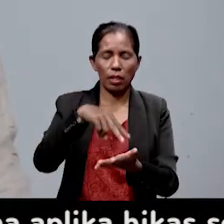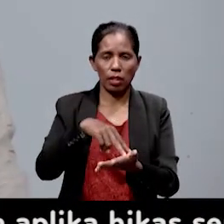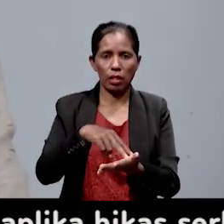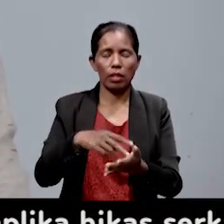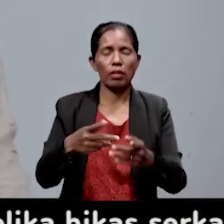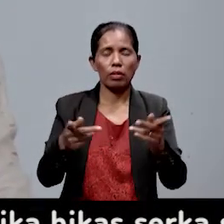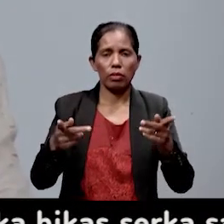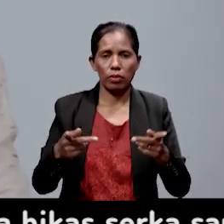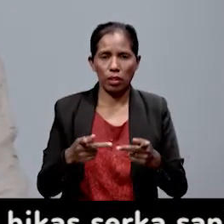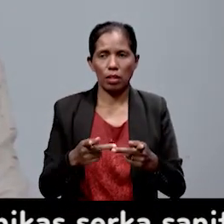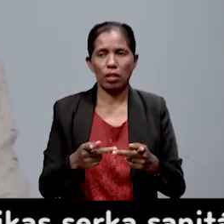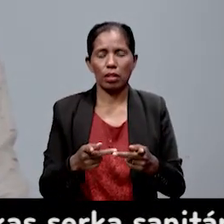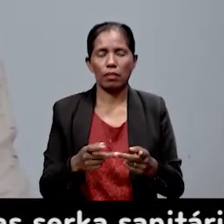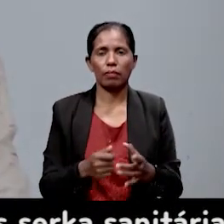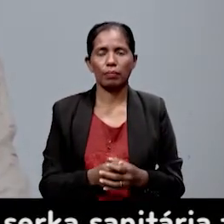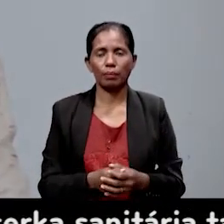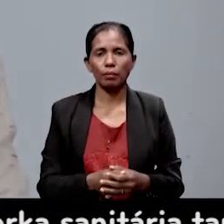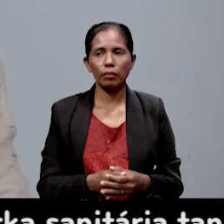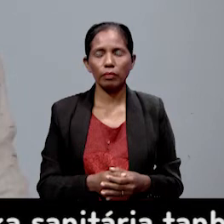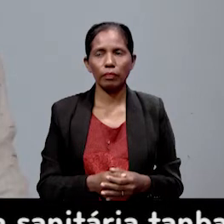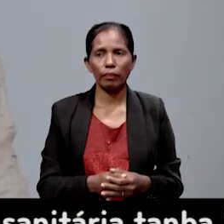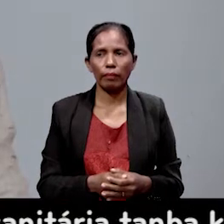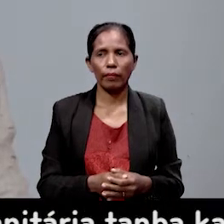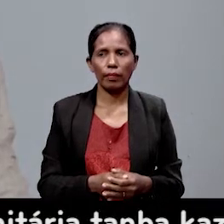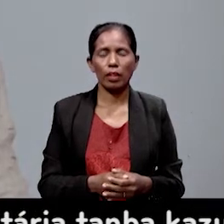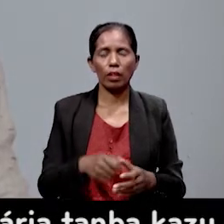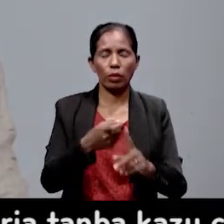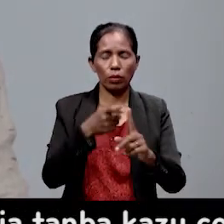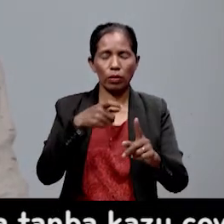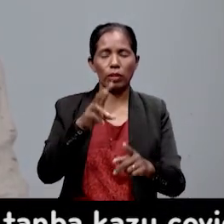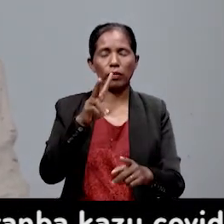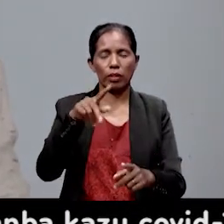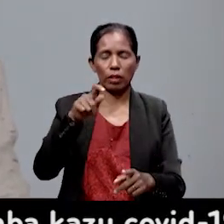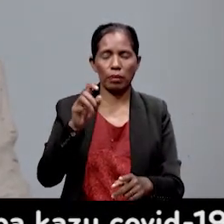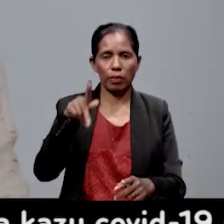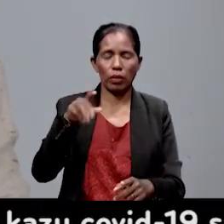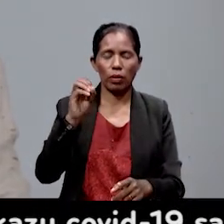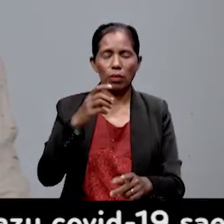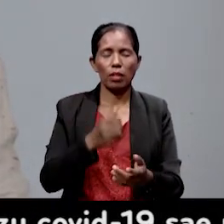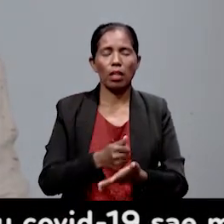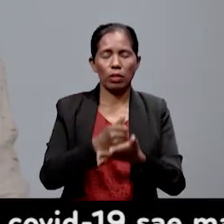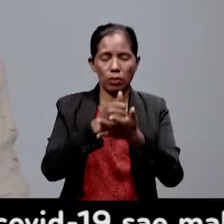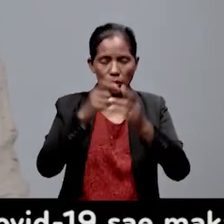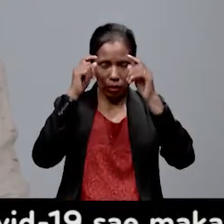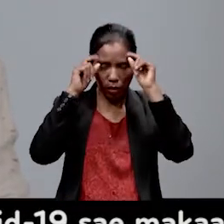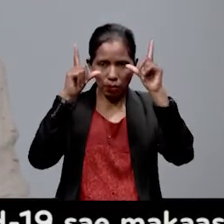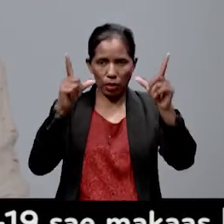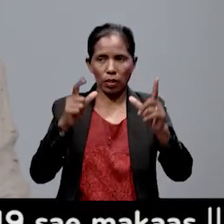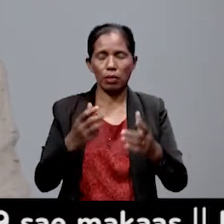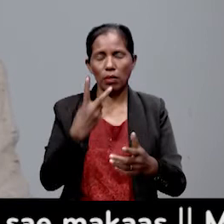centro para dados referem. Pois CTBT OMOS e faz assistência para Timor-Leste, onde estabelece